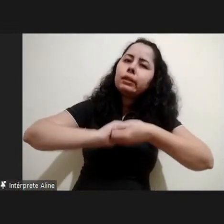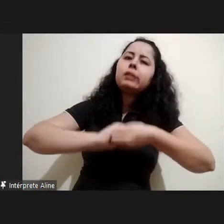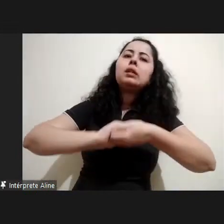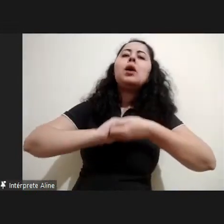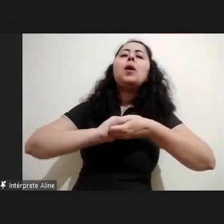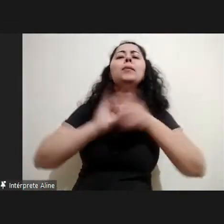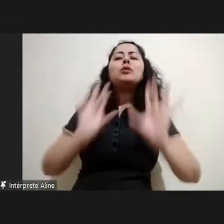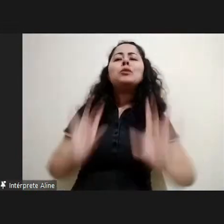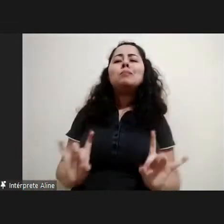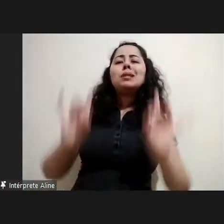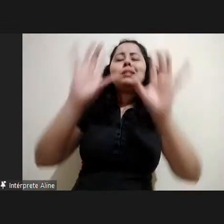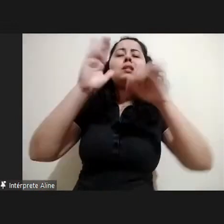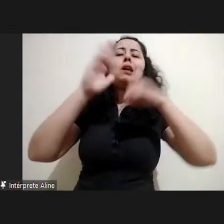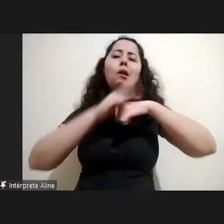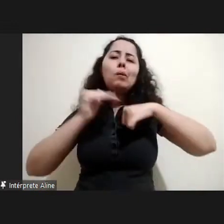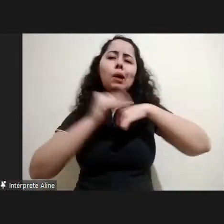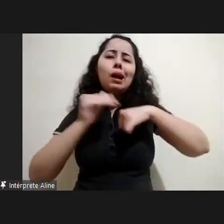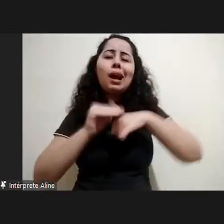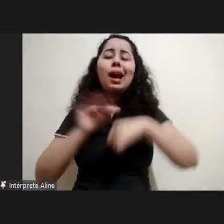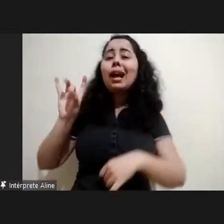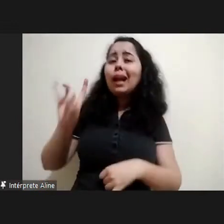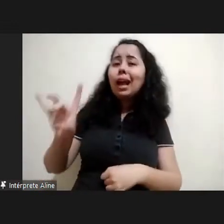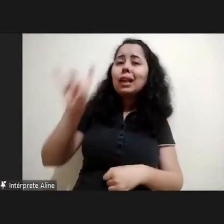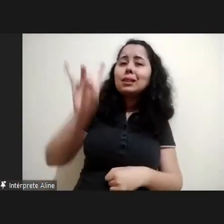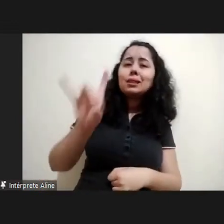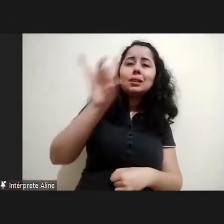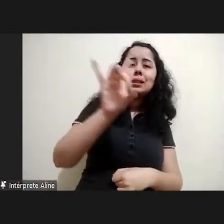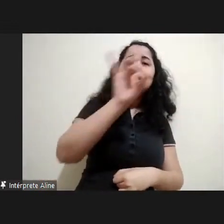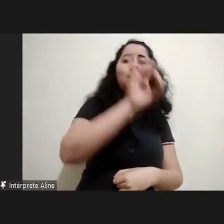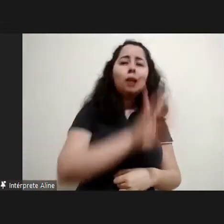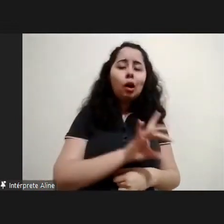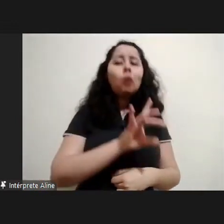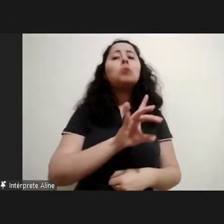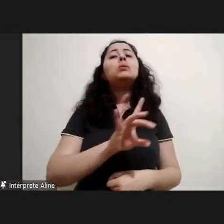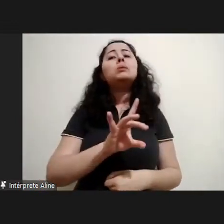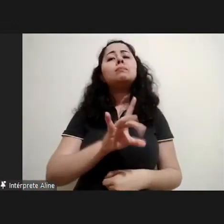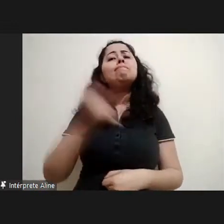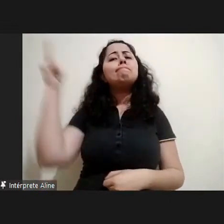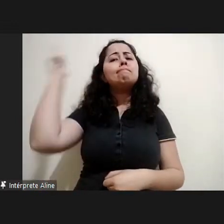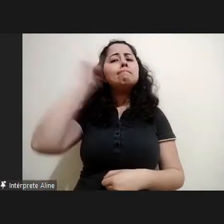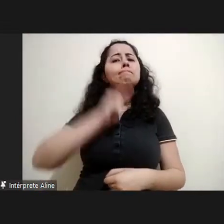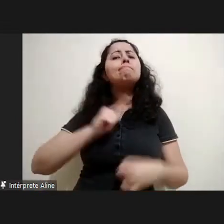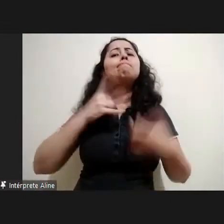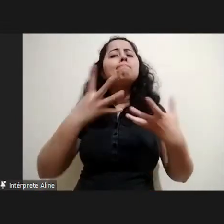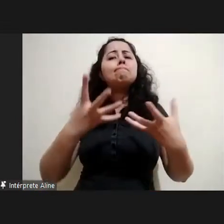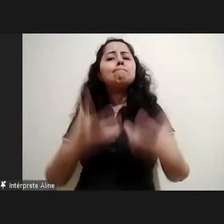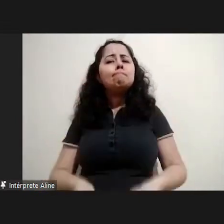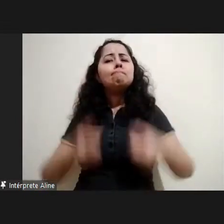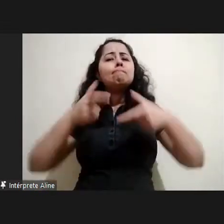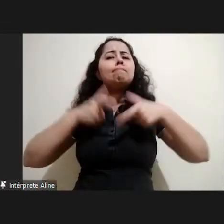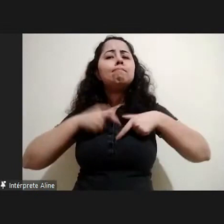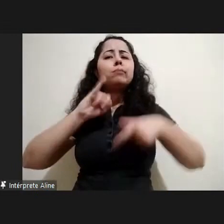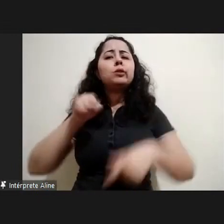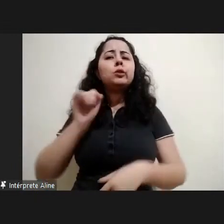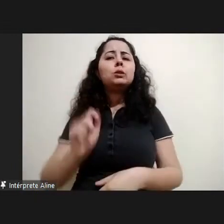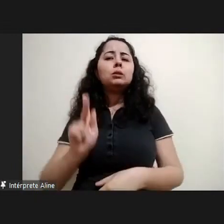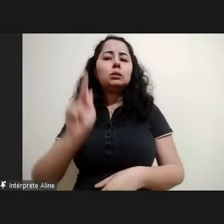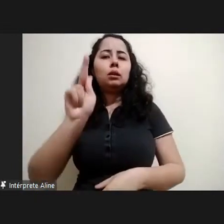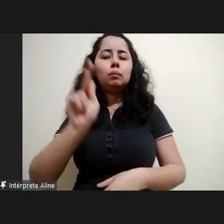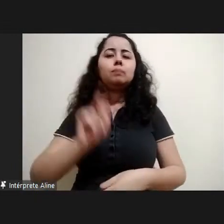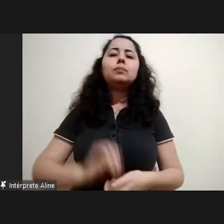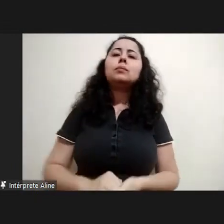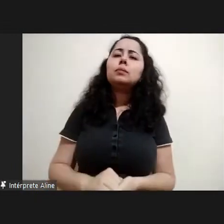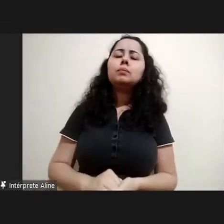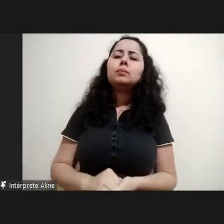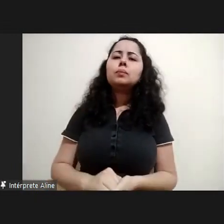e a cada uma de vocês que estão recebendo a medalha JK como